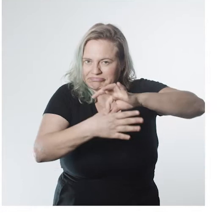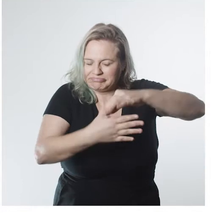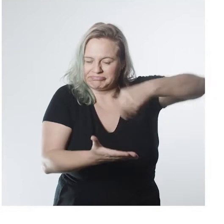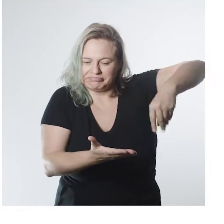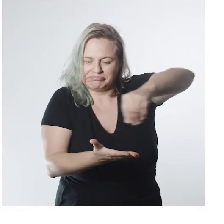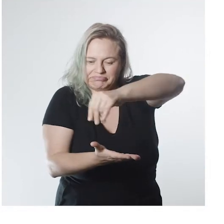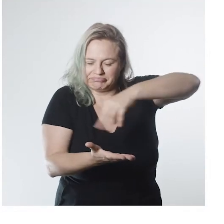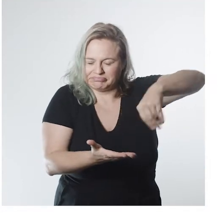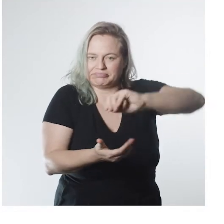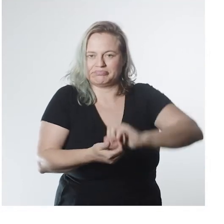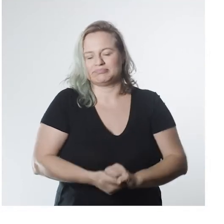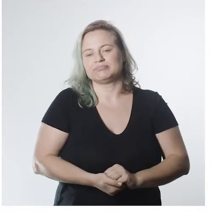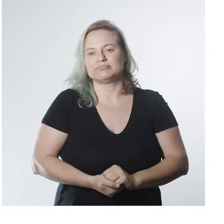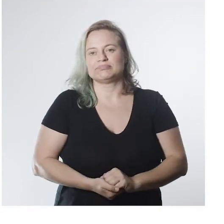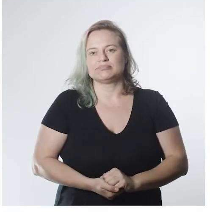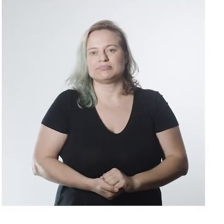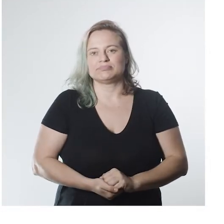não tem problema, gente.